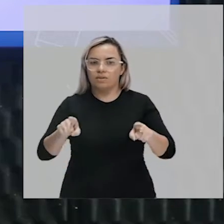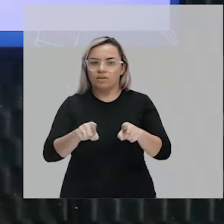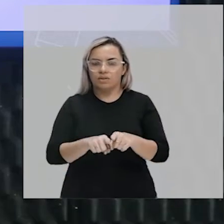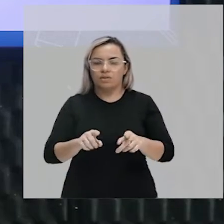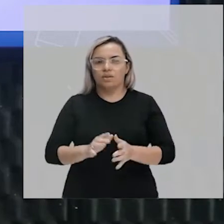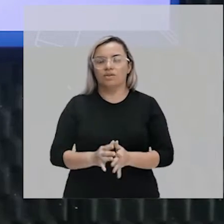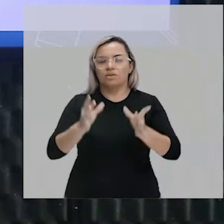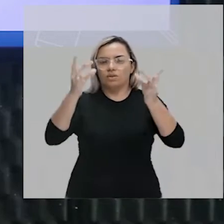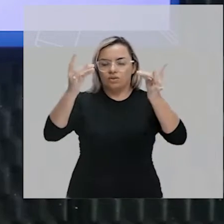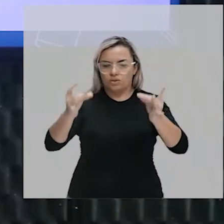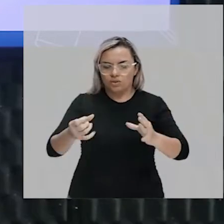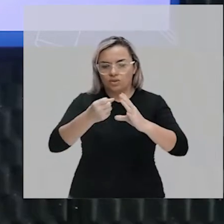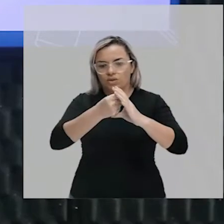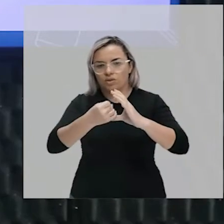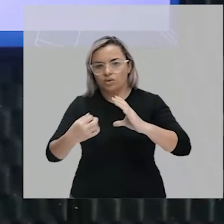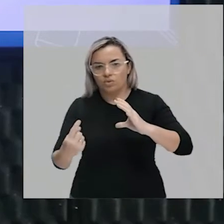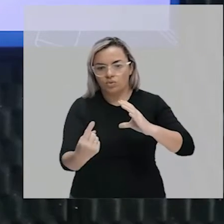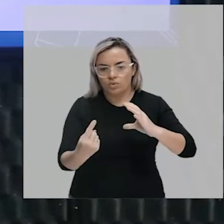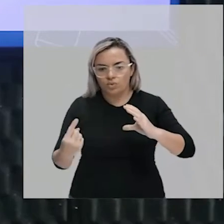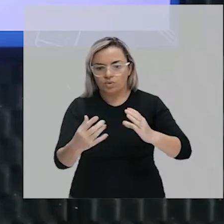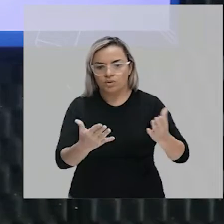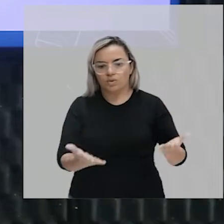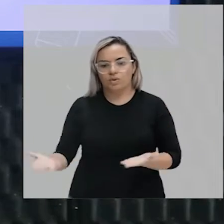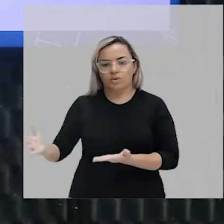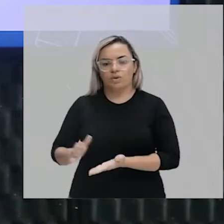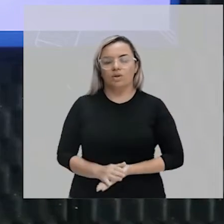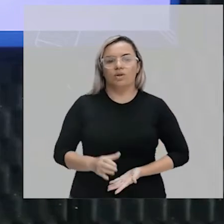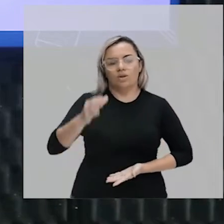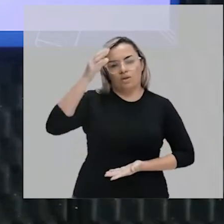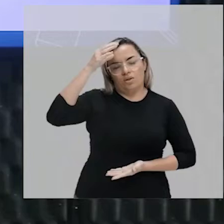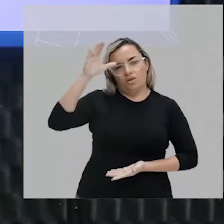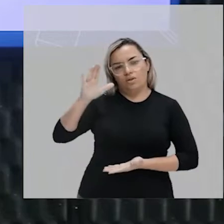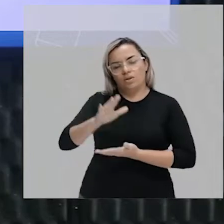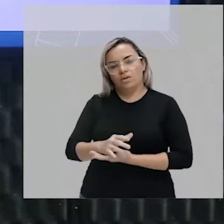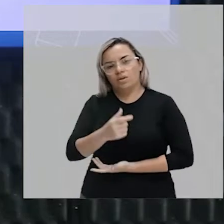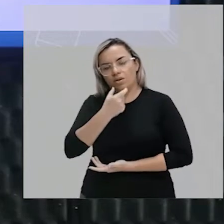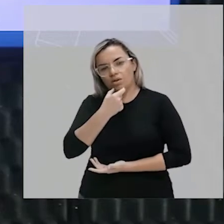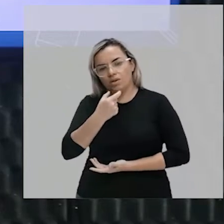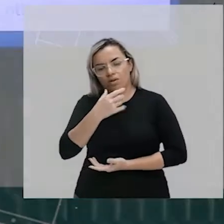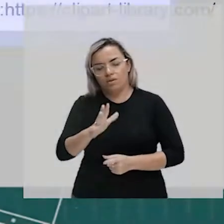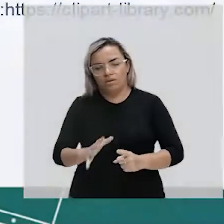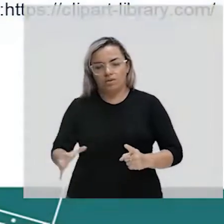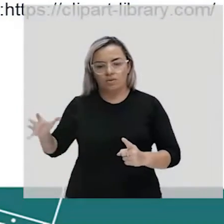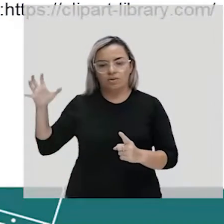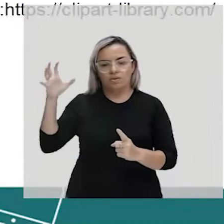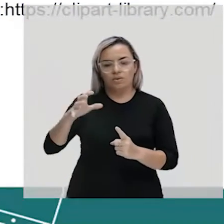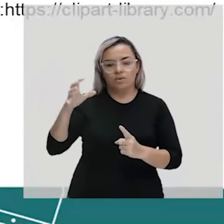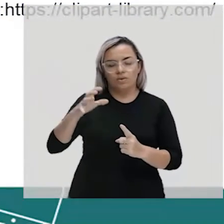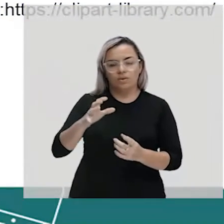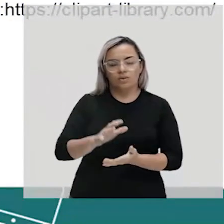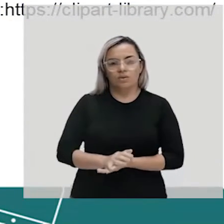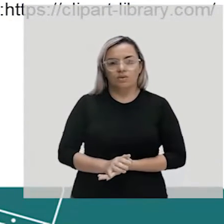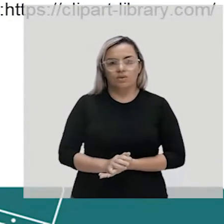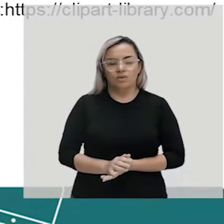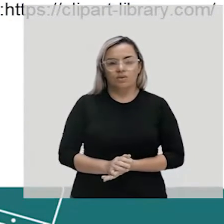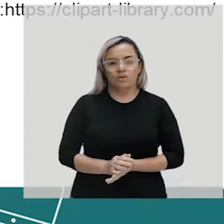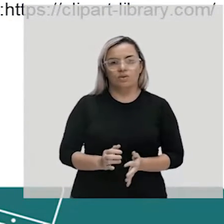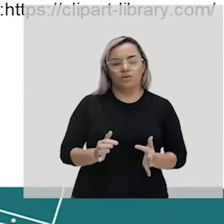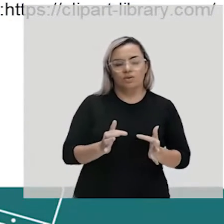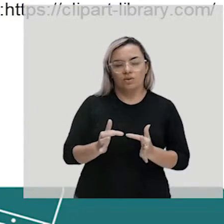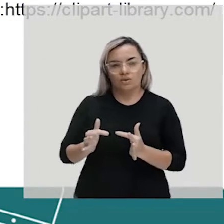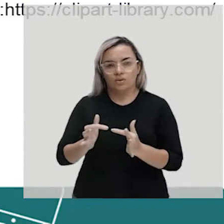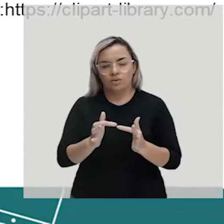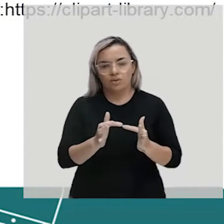Tá além disso a Cultura Britânica ela é influenciada pela combinação